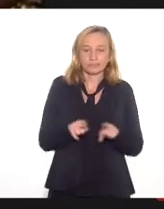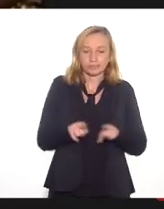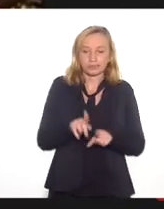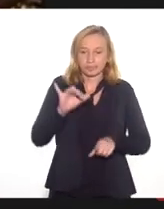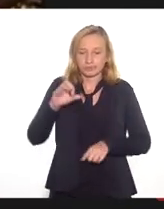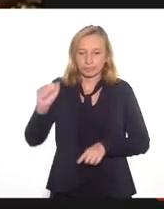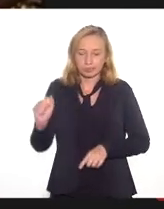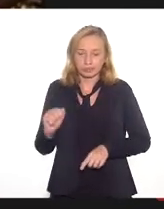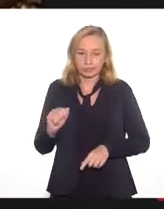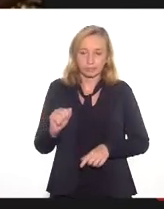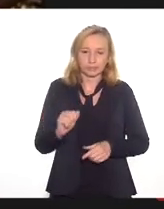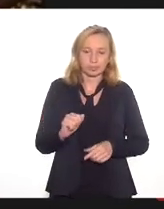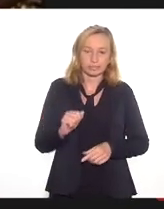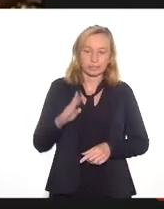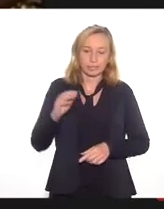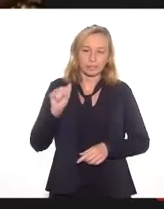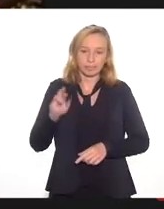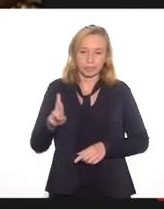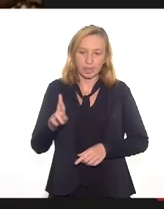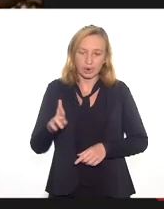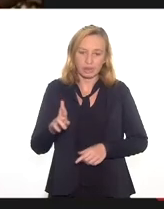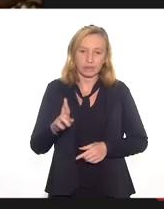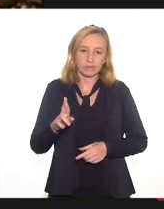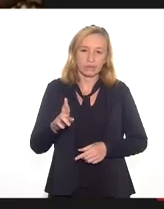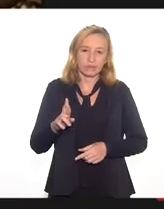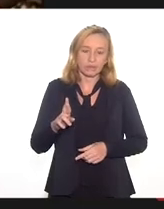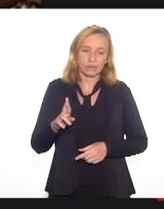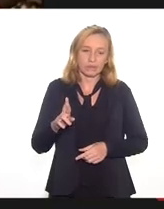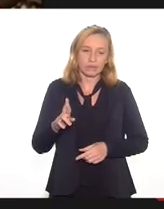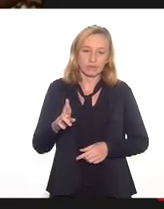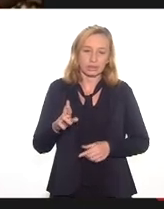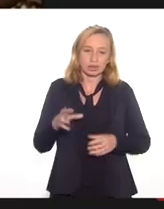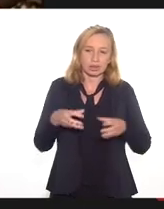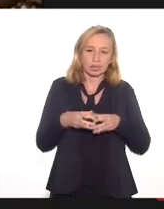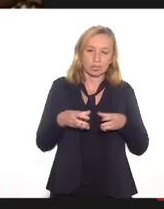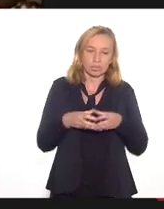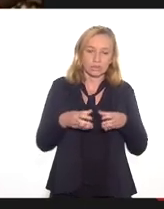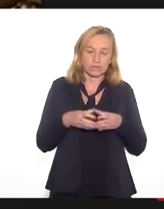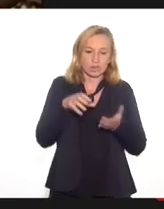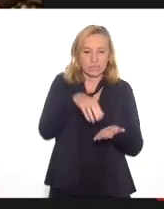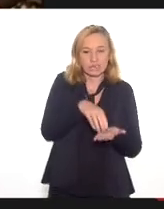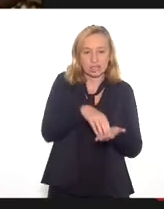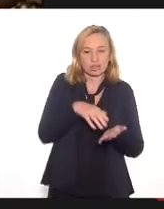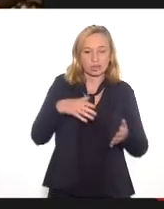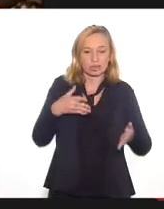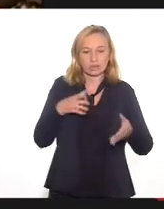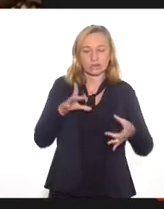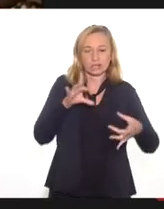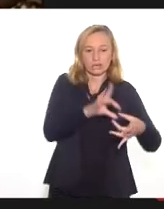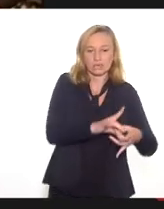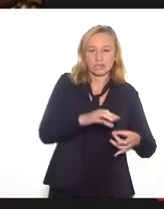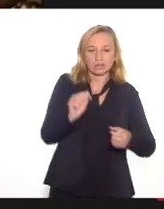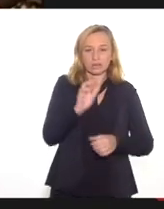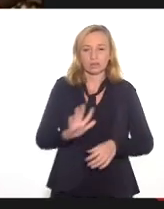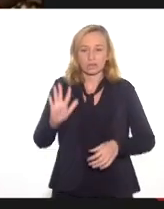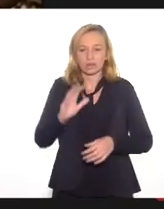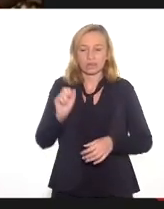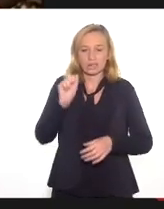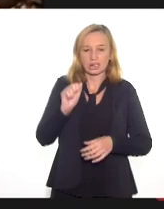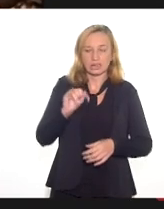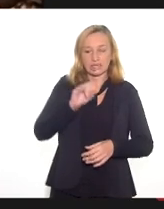Ileaxé Iabá Omidum o Comitê Centro de Integração Social Isabel Maria de